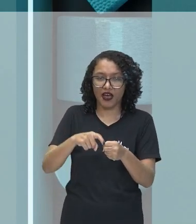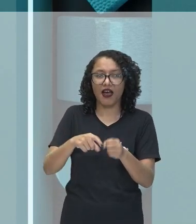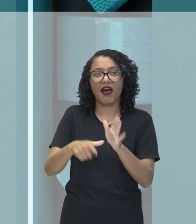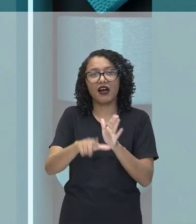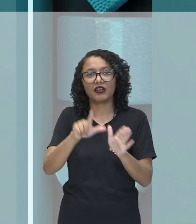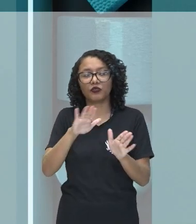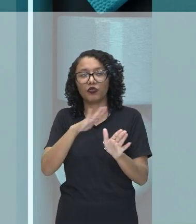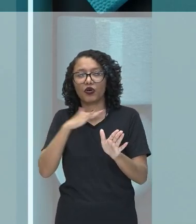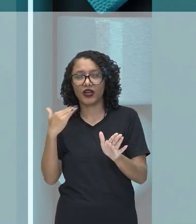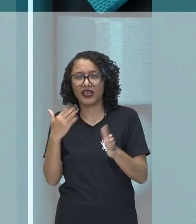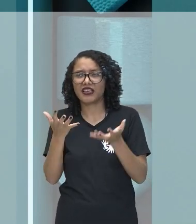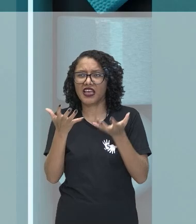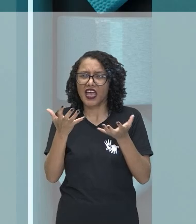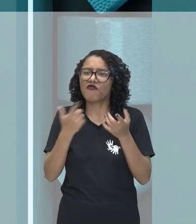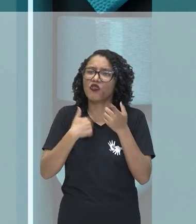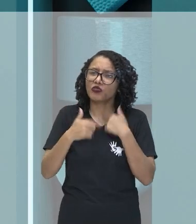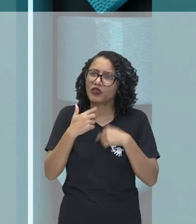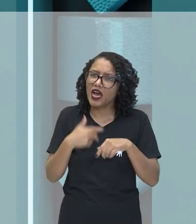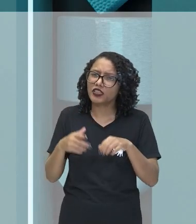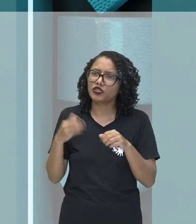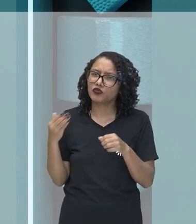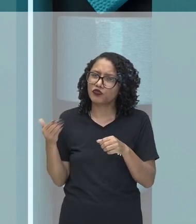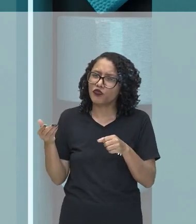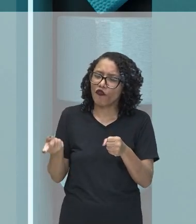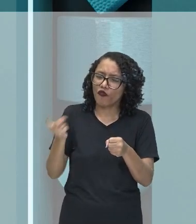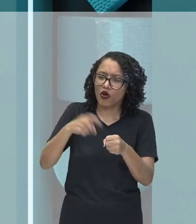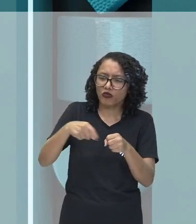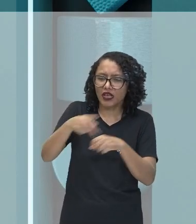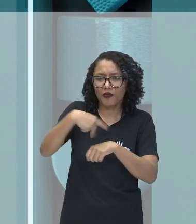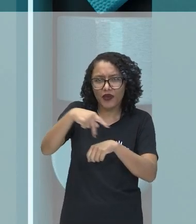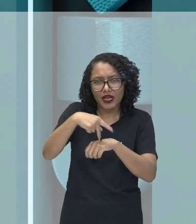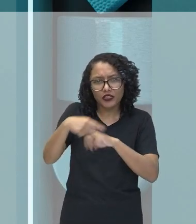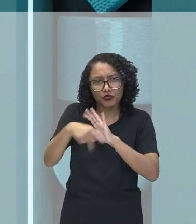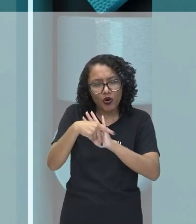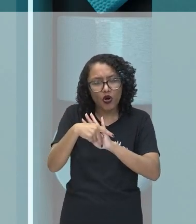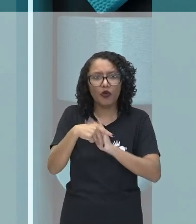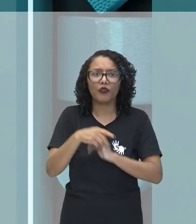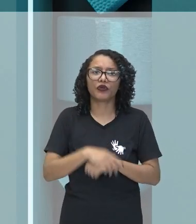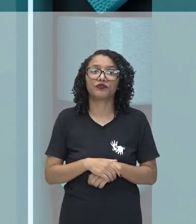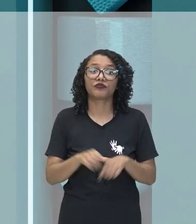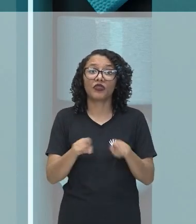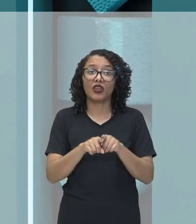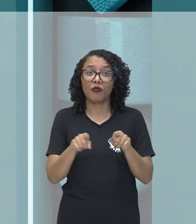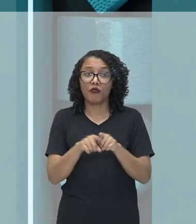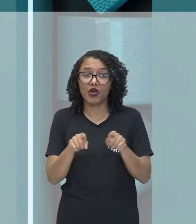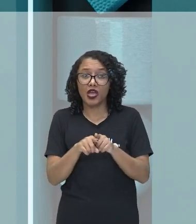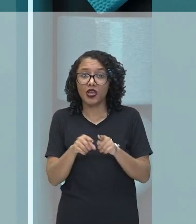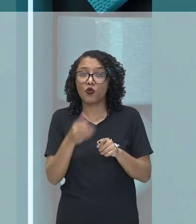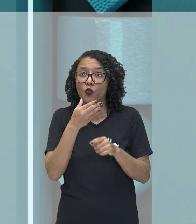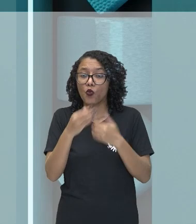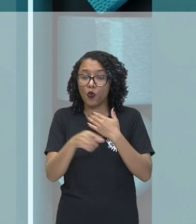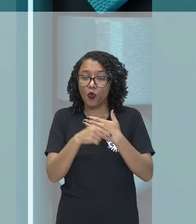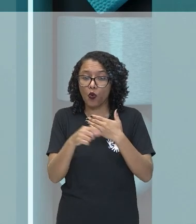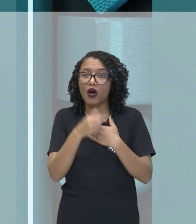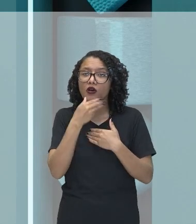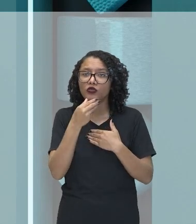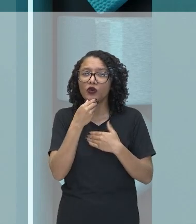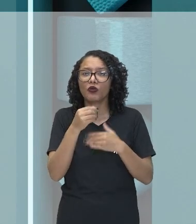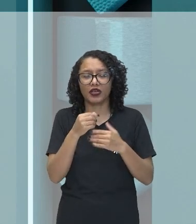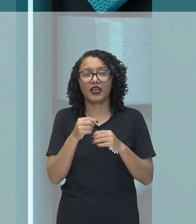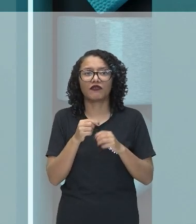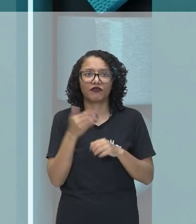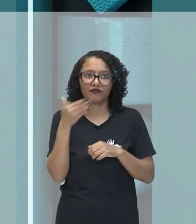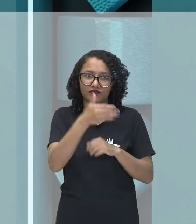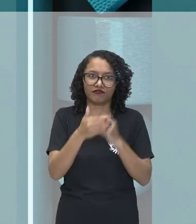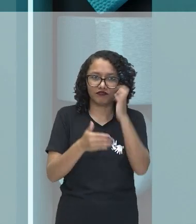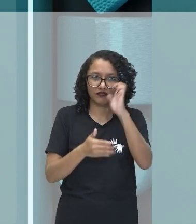porque Gonçalves Dias, que foi quem escreveu esse poema, ele esteve na Europa algumas vezes, e quando ele voltou na derradeira vez